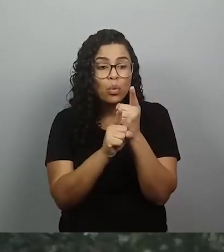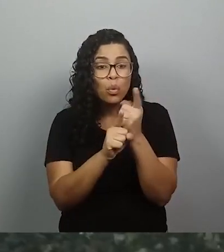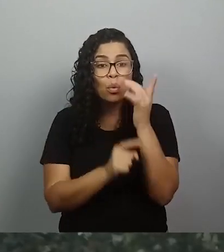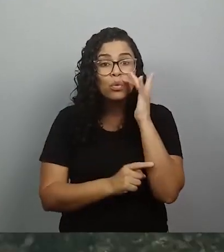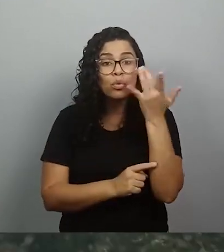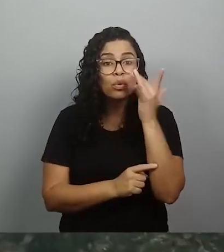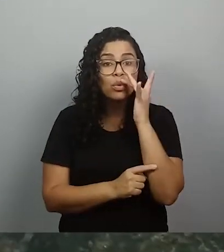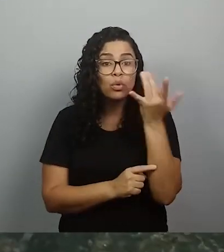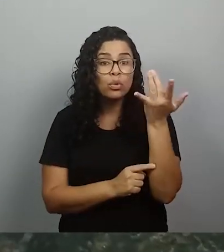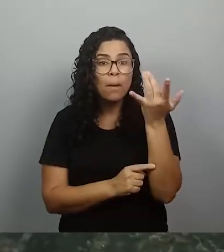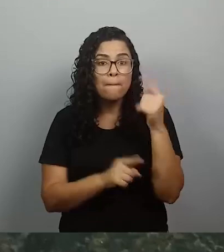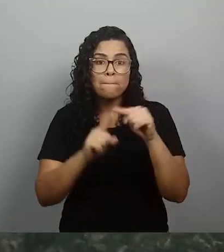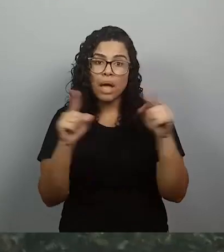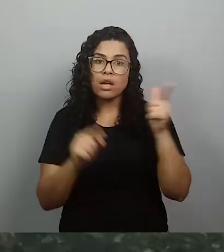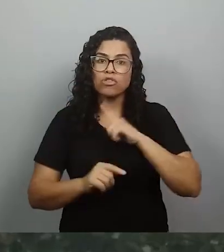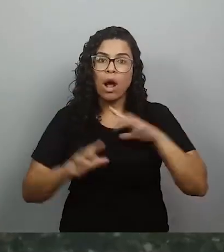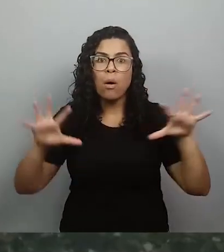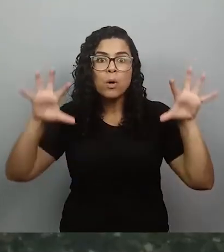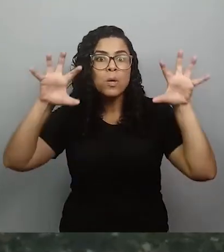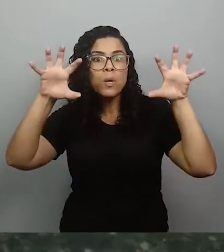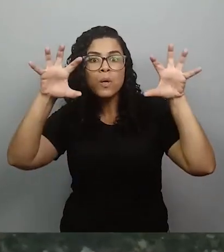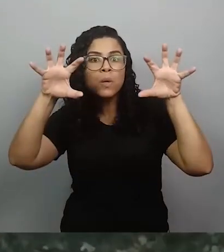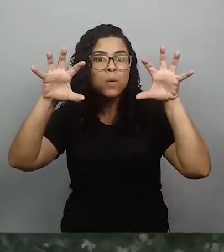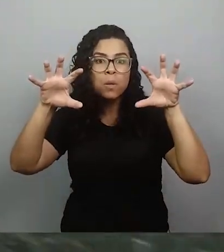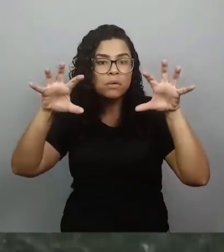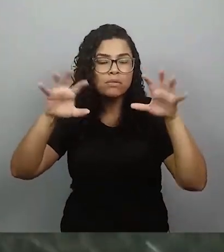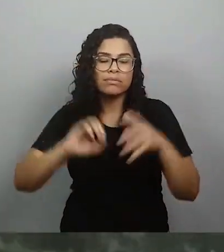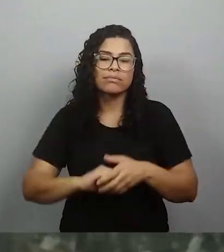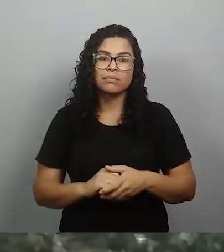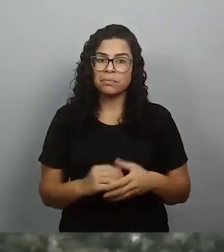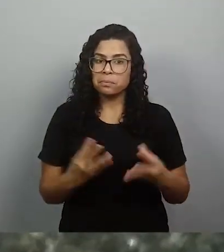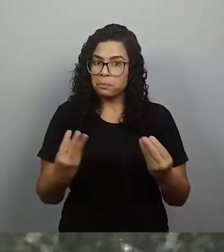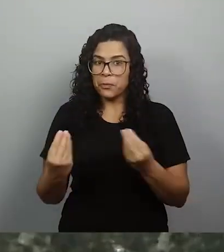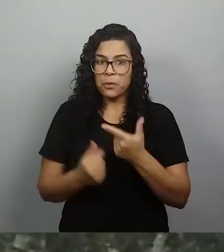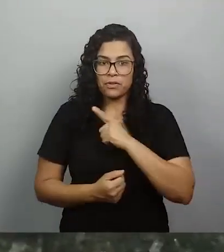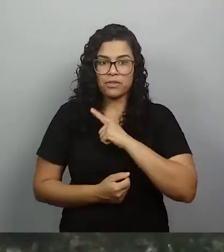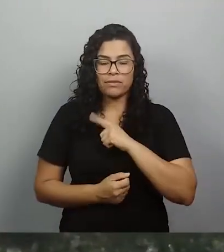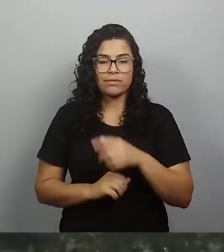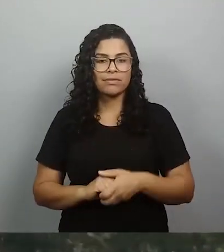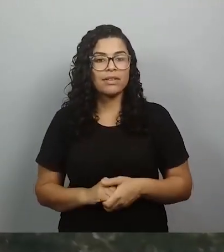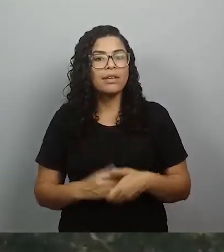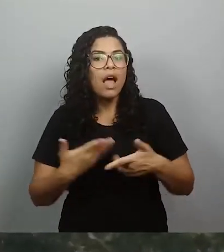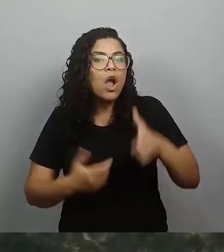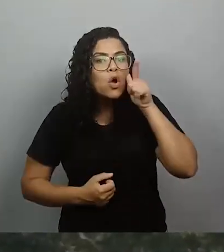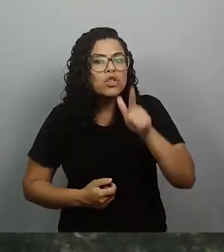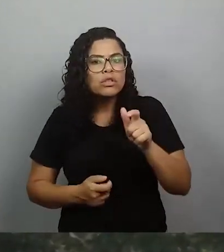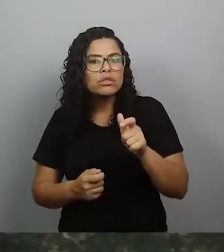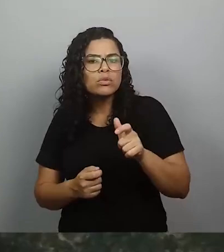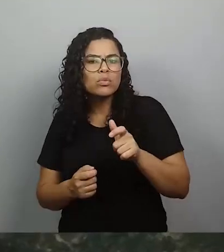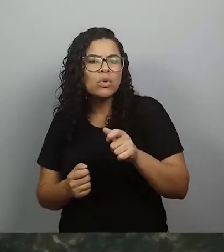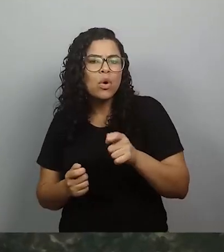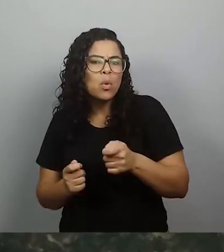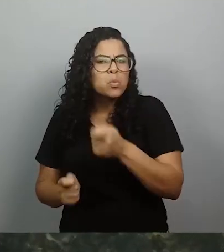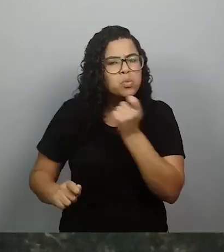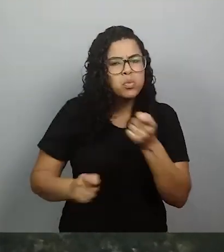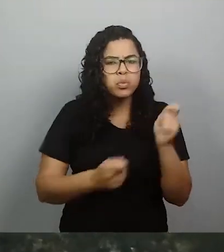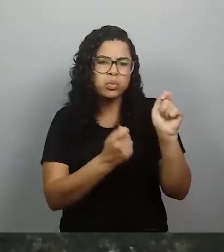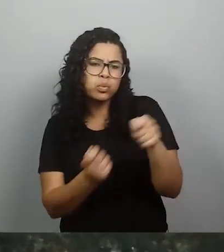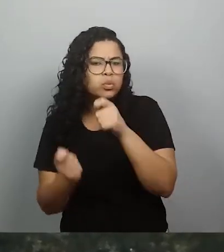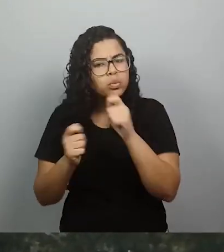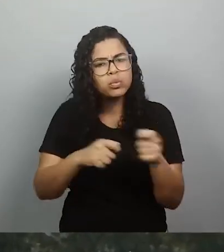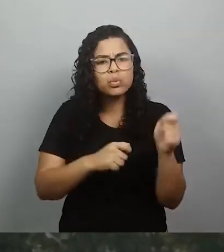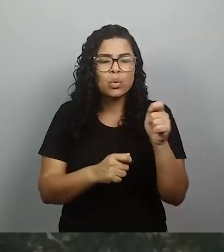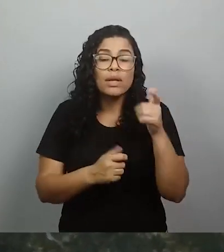fizeram com os monstros? Lutaram. O que eles fizeram? Lutaram. Eles foram até lá, lutaram com os monstros e